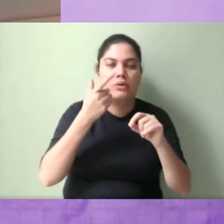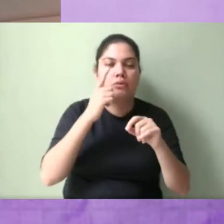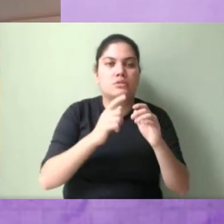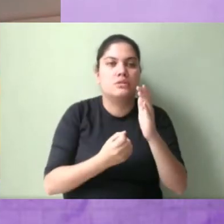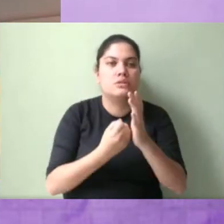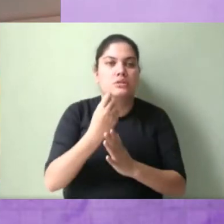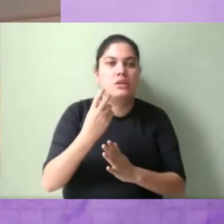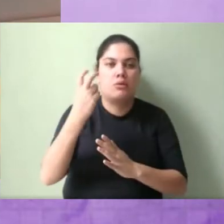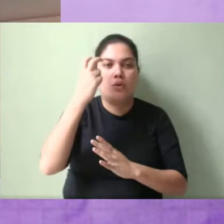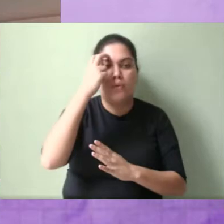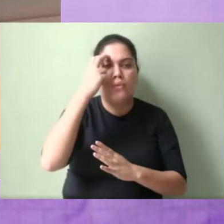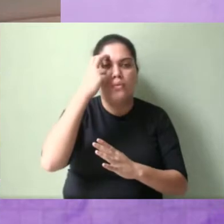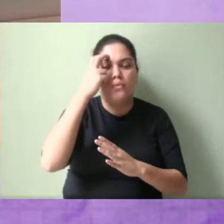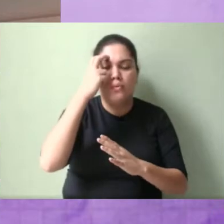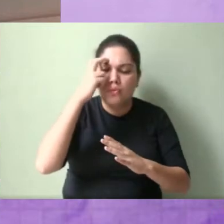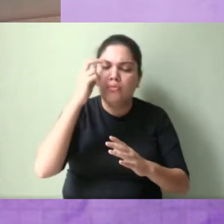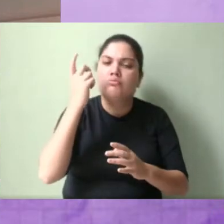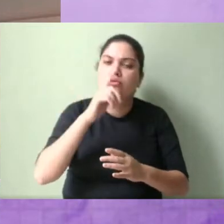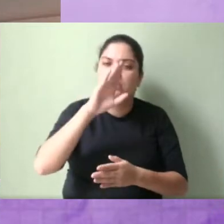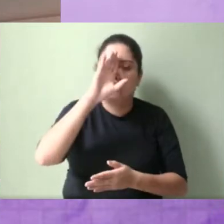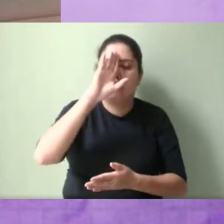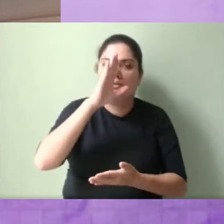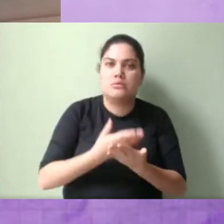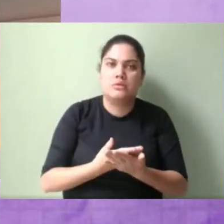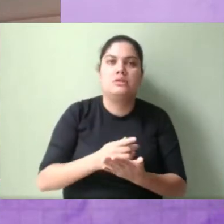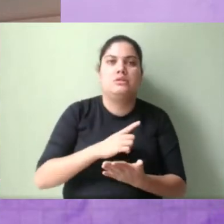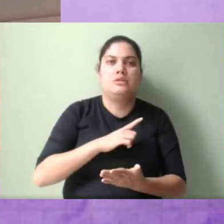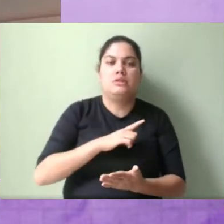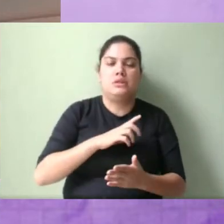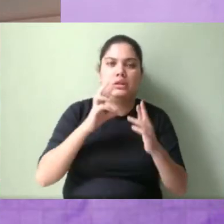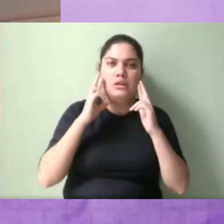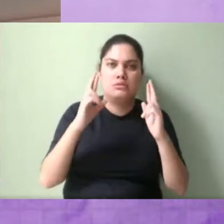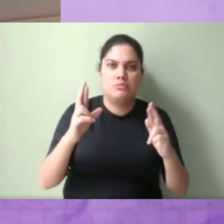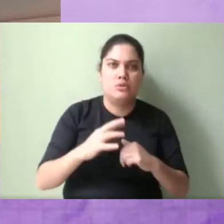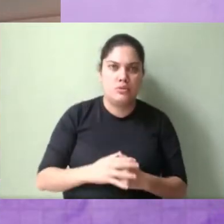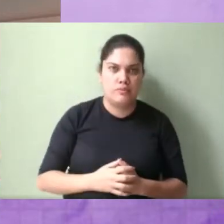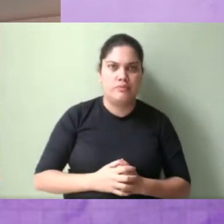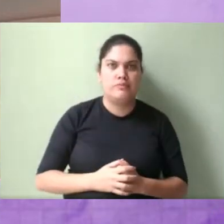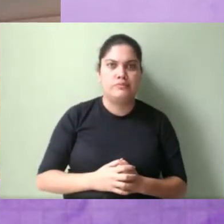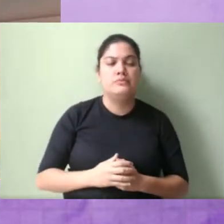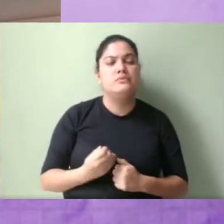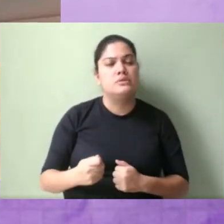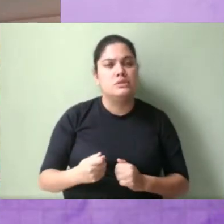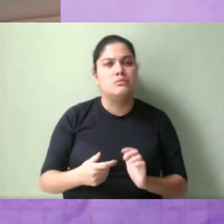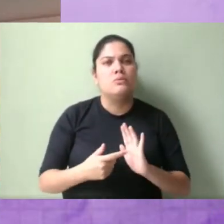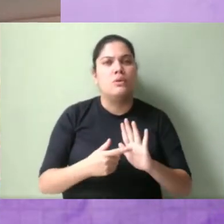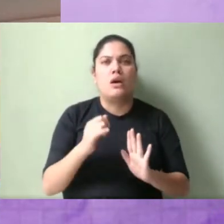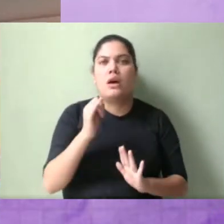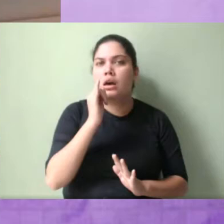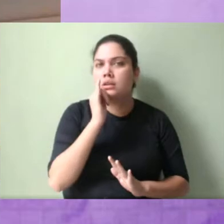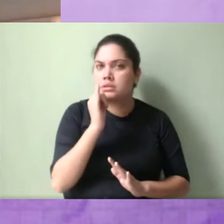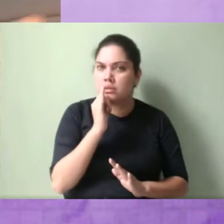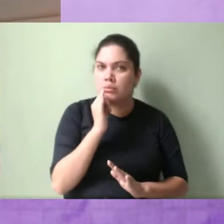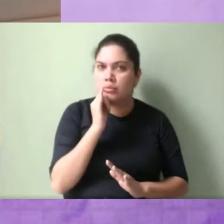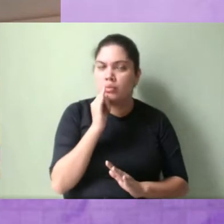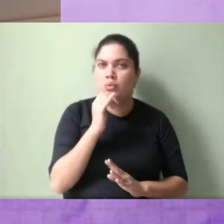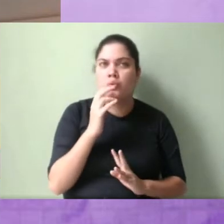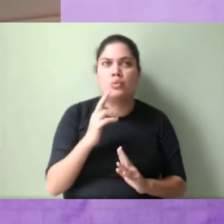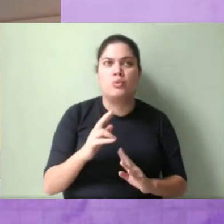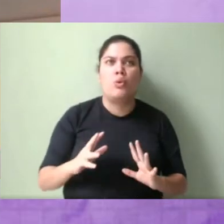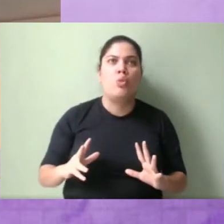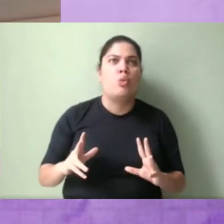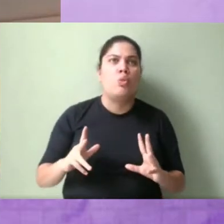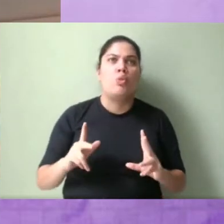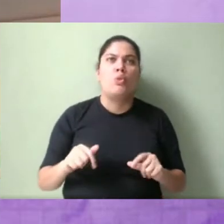muito no floco de neve. A gente vai ter que escolher, começar com coisas muito significativas para daí estabelecer uma cultura mais soft de